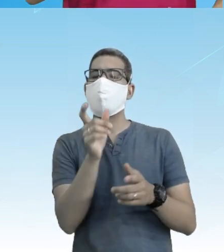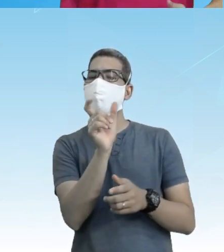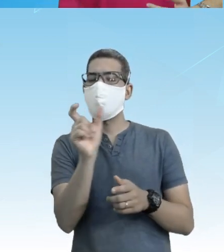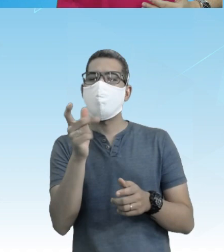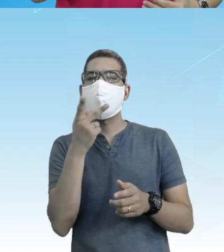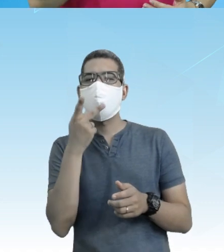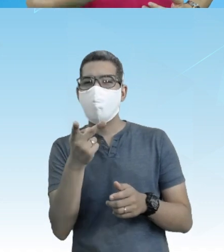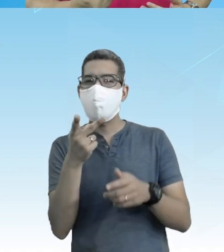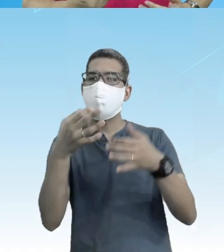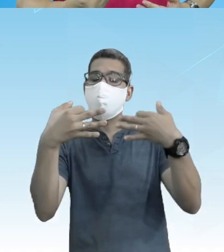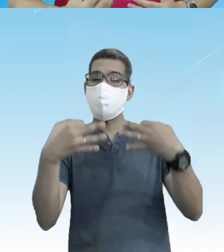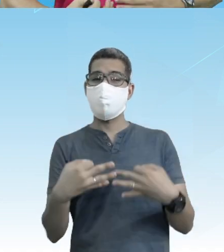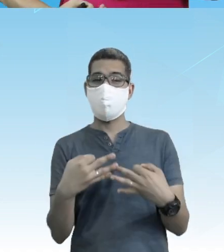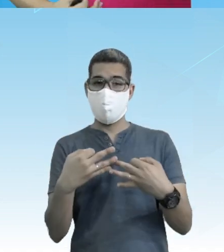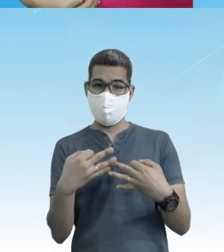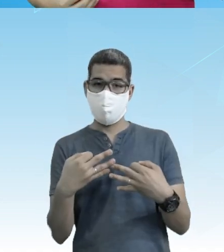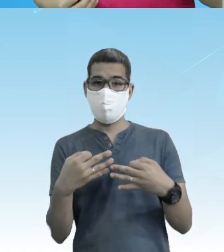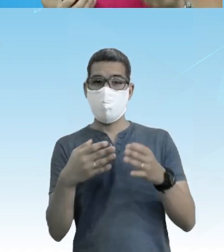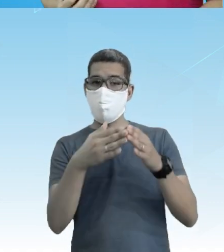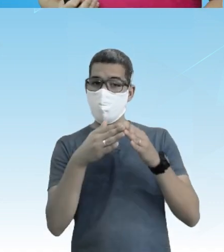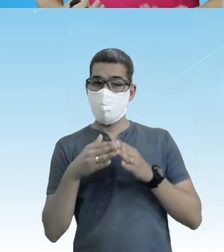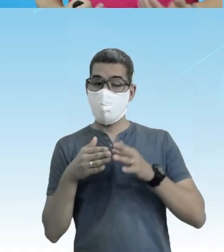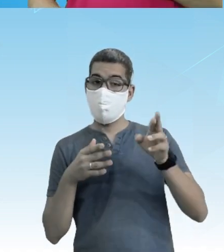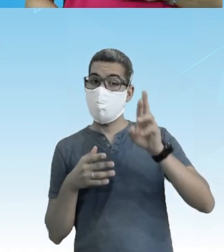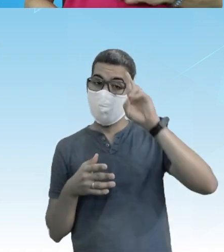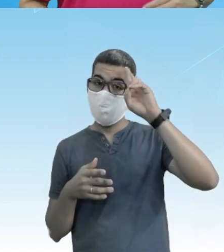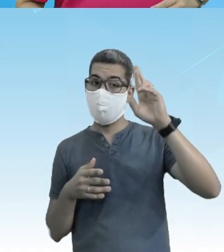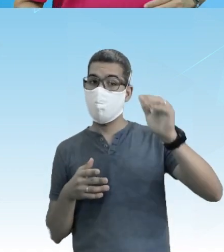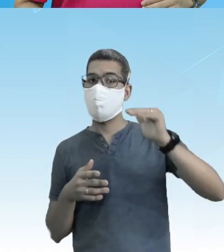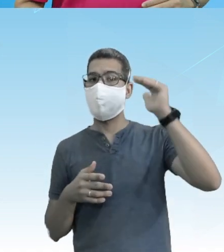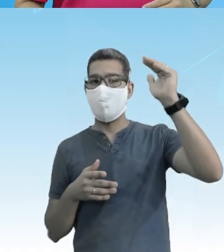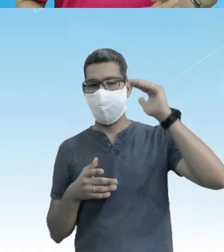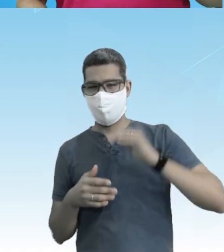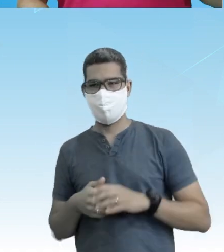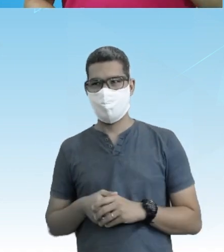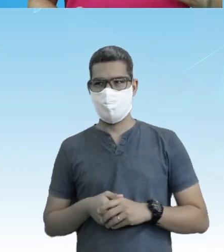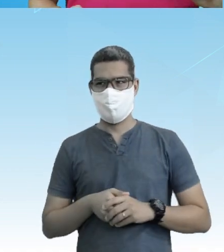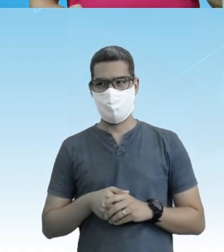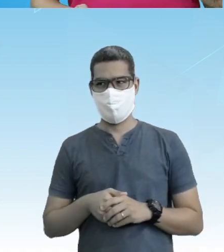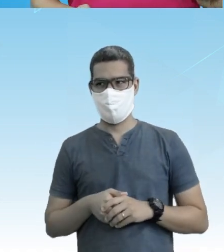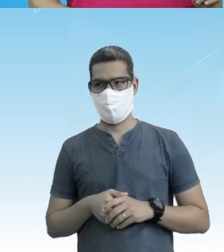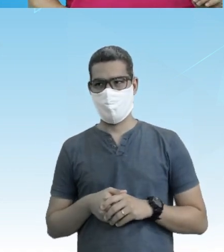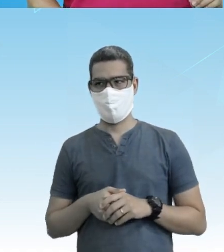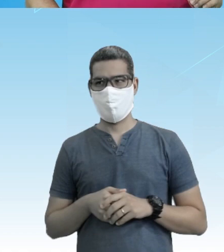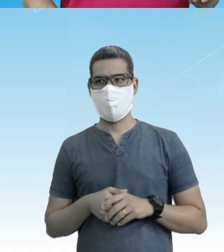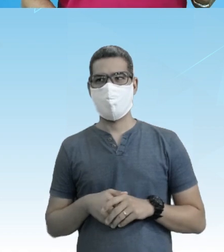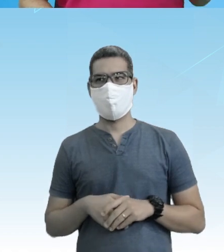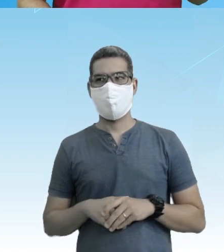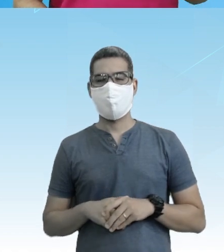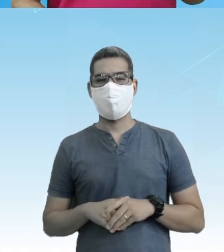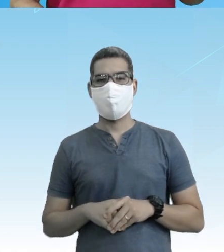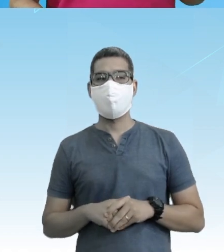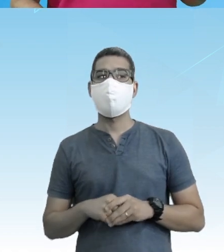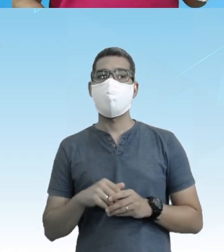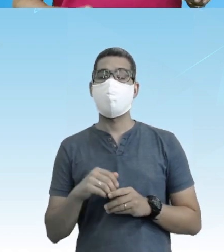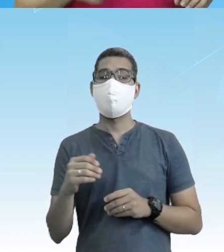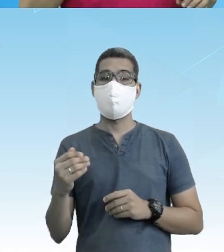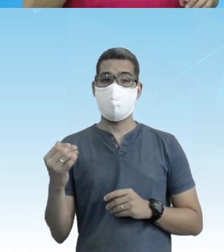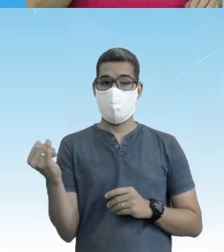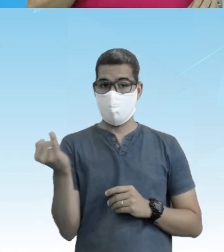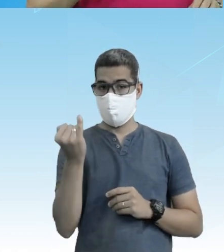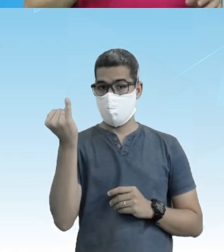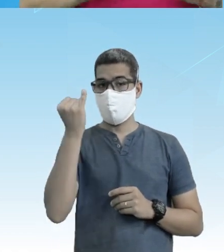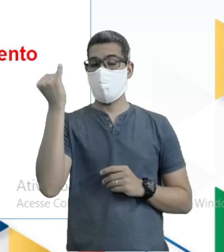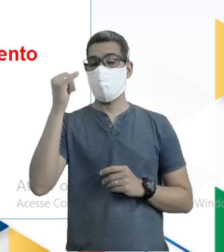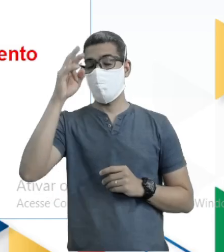a reivindicar para uma determinada autoridade, a quem devo, certo? Então, é importante lembrar.